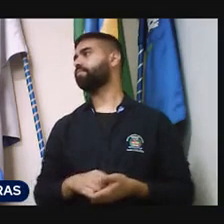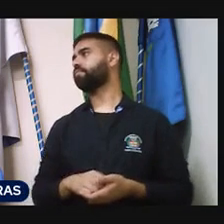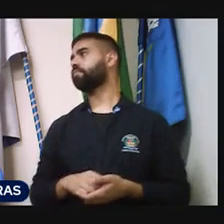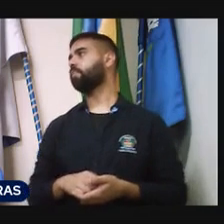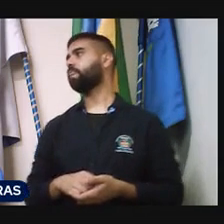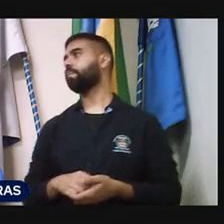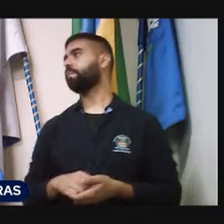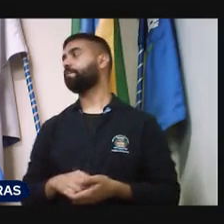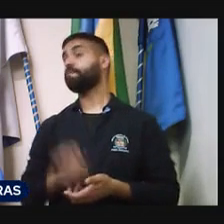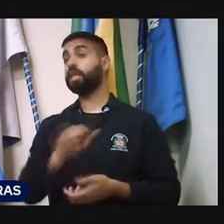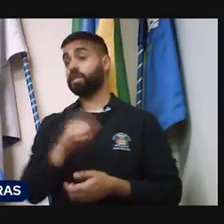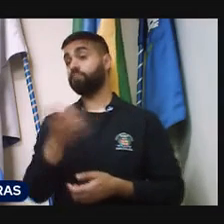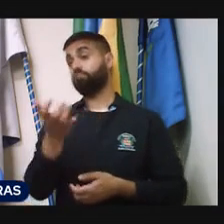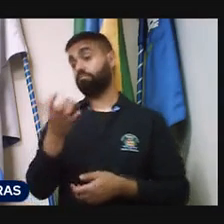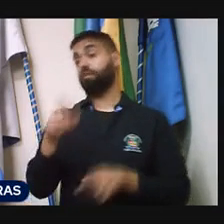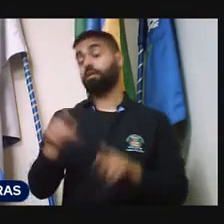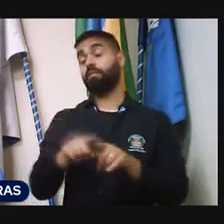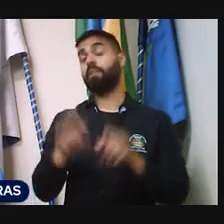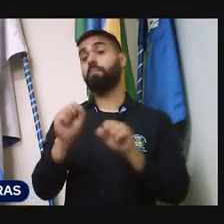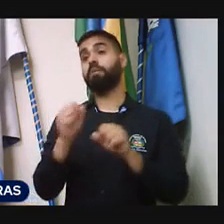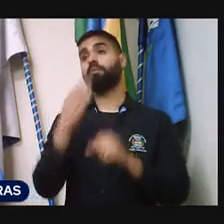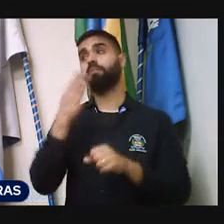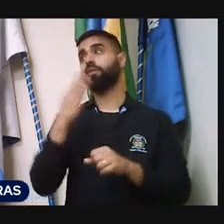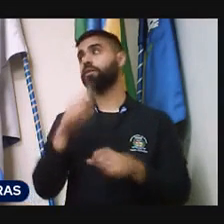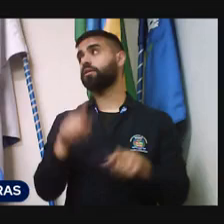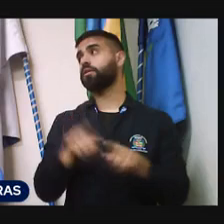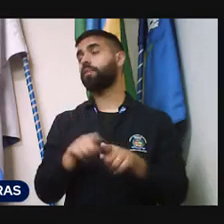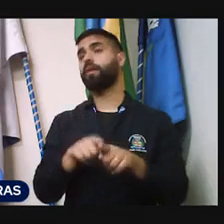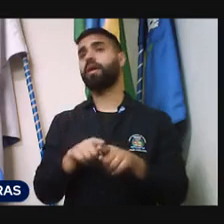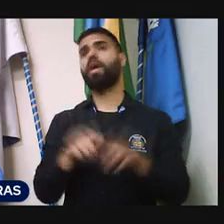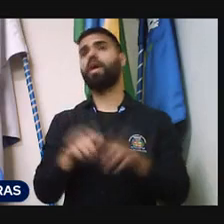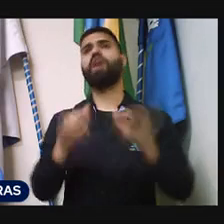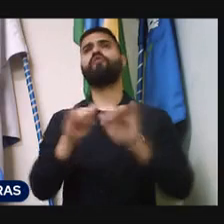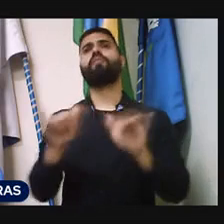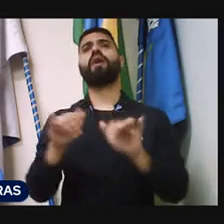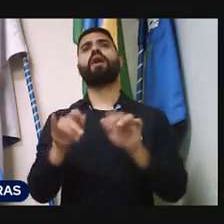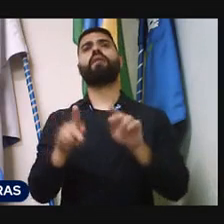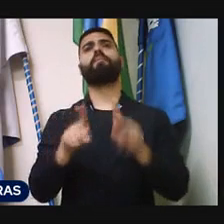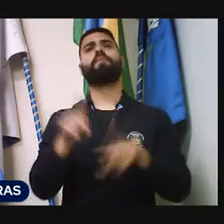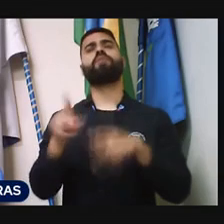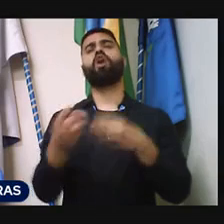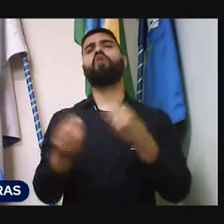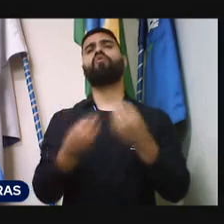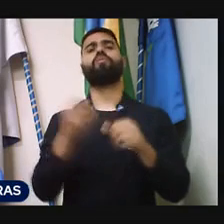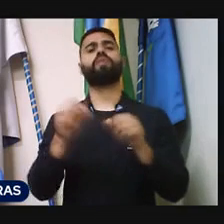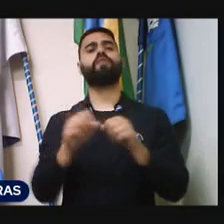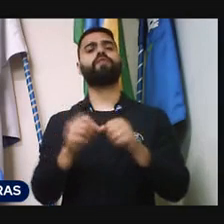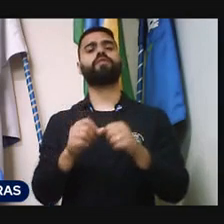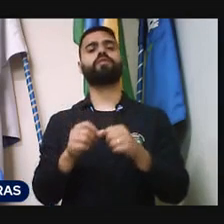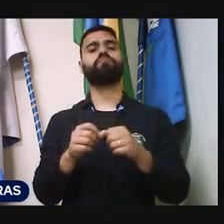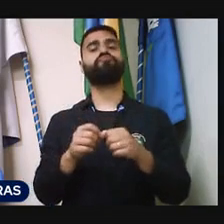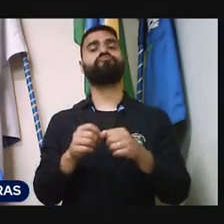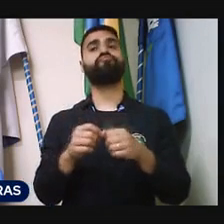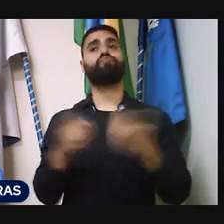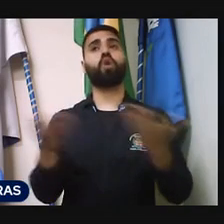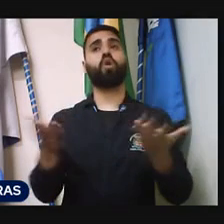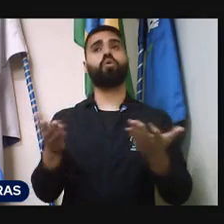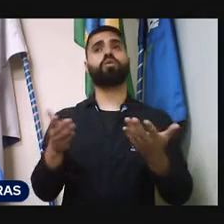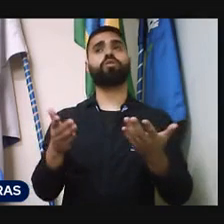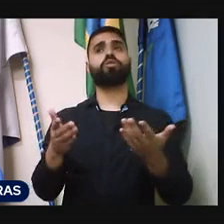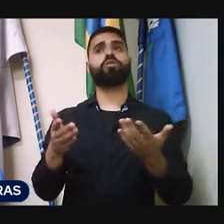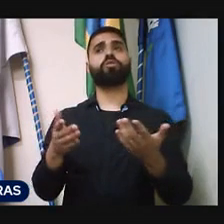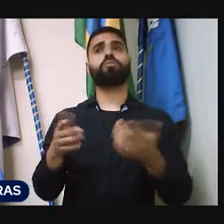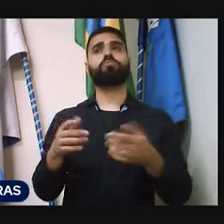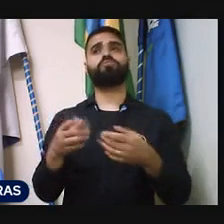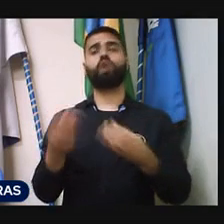se ele quiser também até peço tchau que você possa passando com a nossa nossa população Como é que está a situação geral do nosso convite acho que